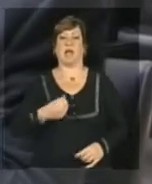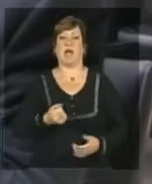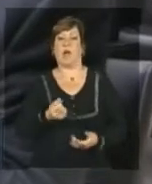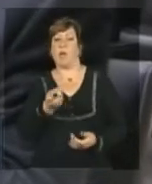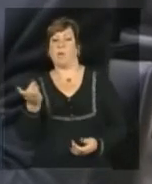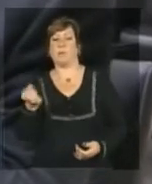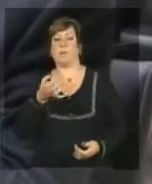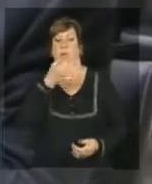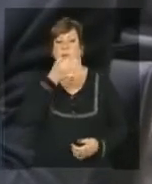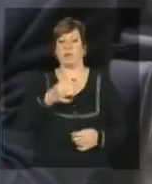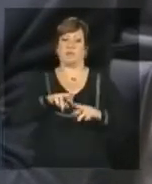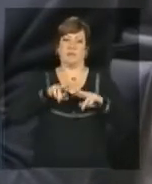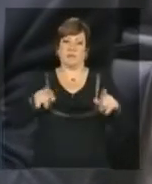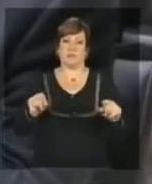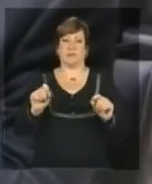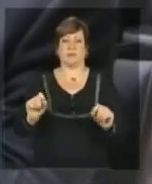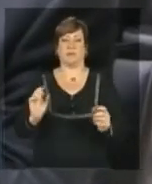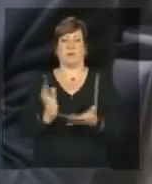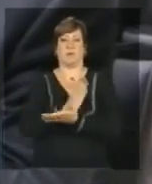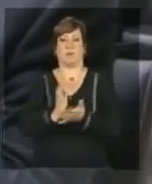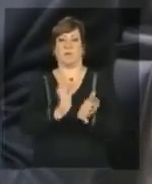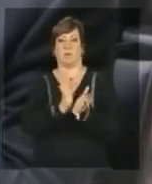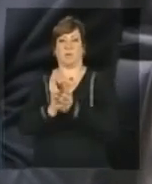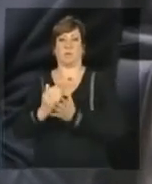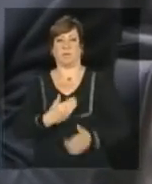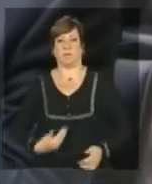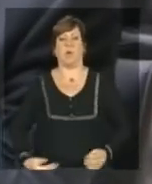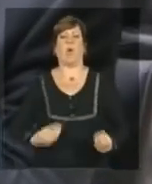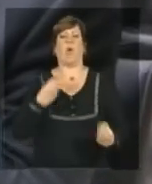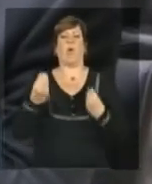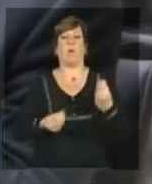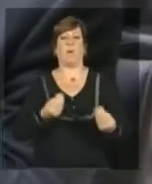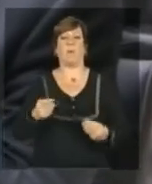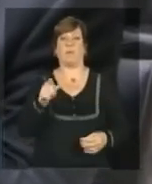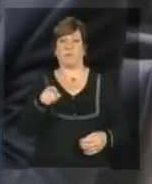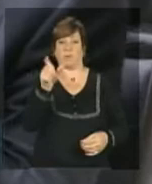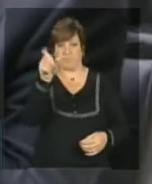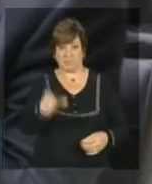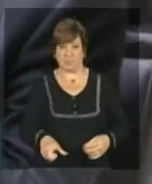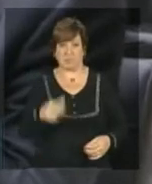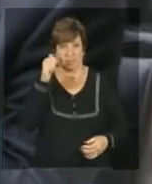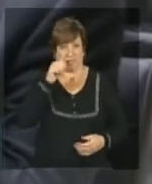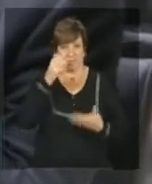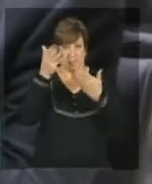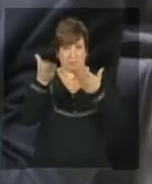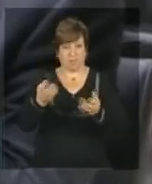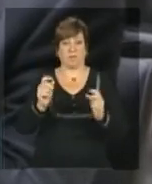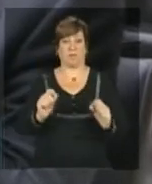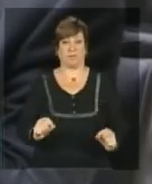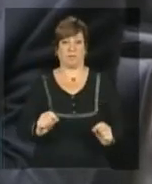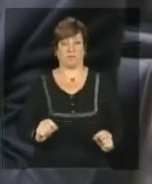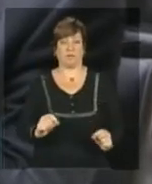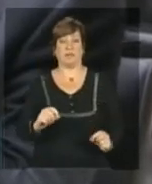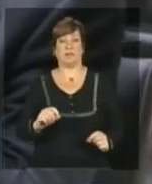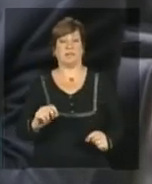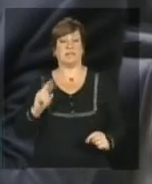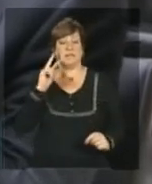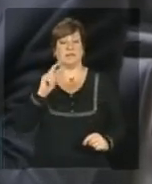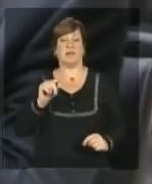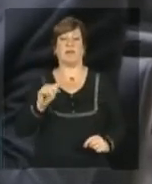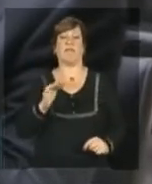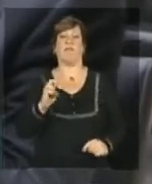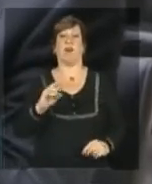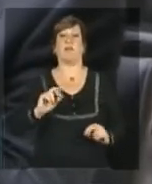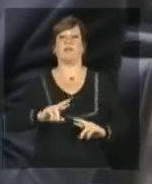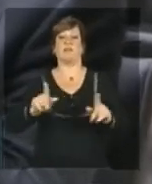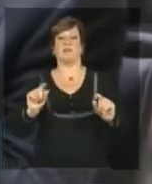até mesmo de atuação de alguns membros do governo. Como é que a senhora, se a senhora se vê desta forma diferente, se